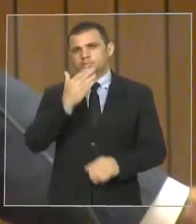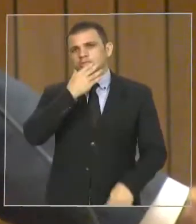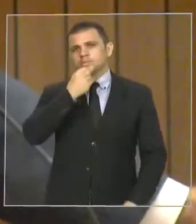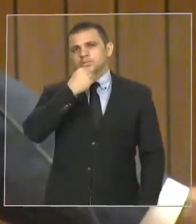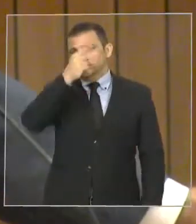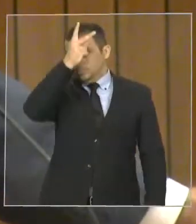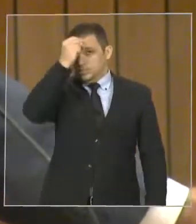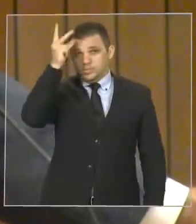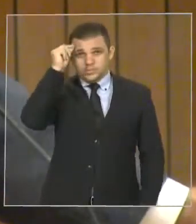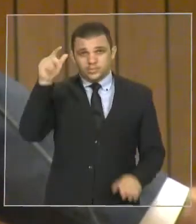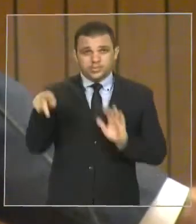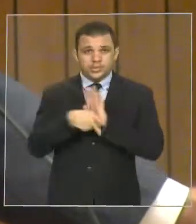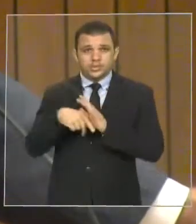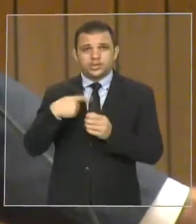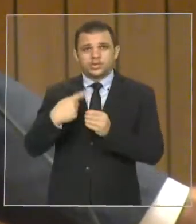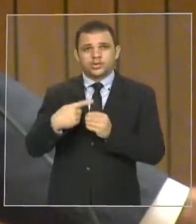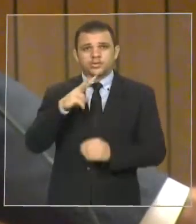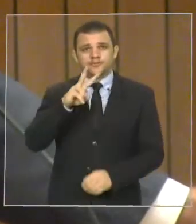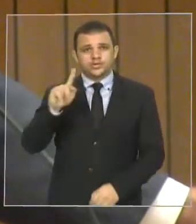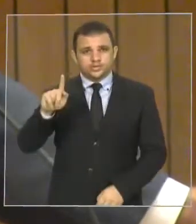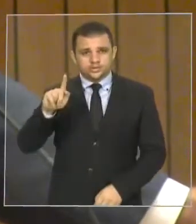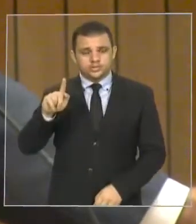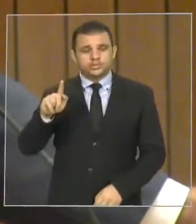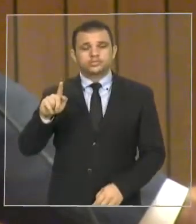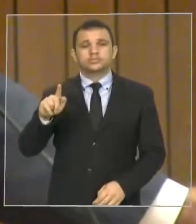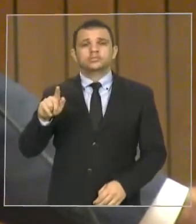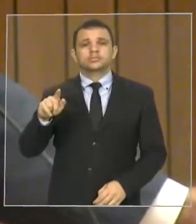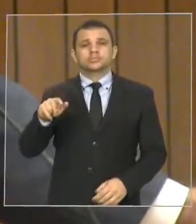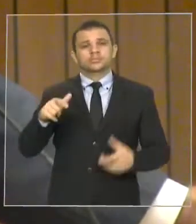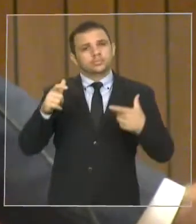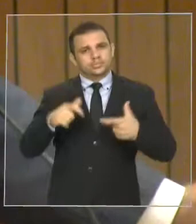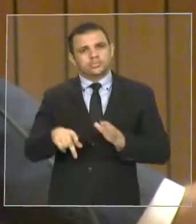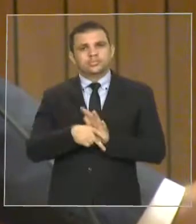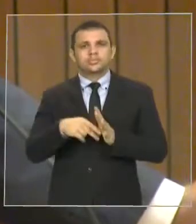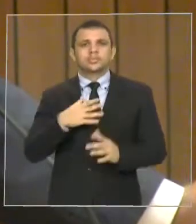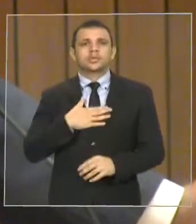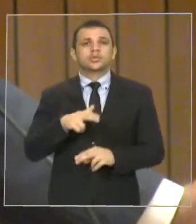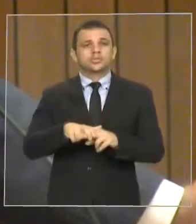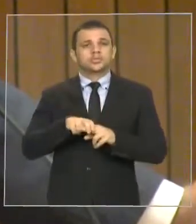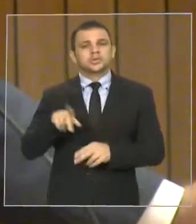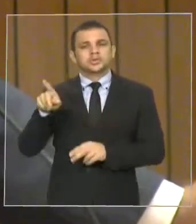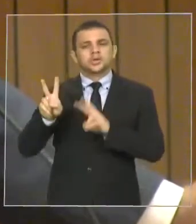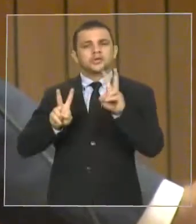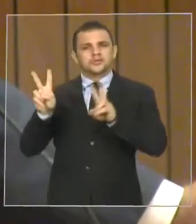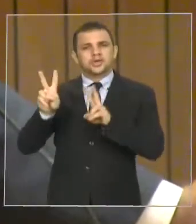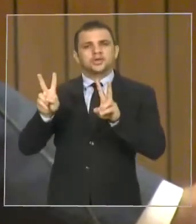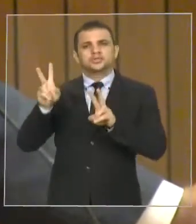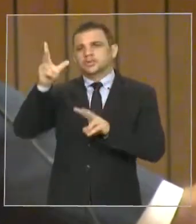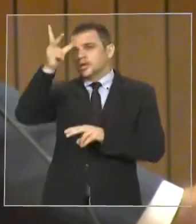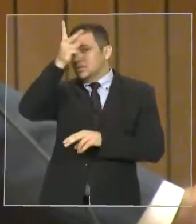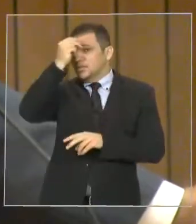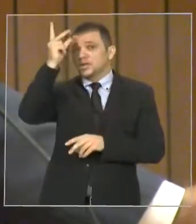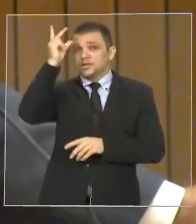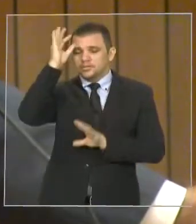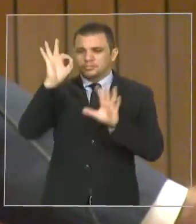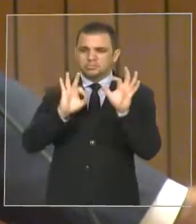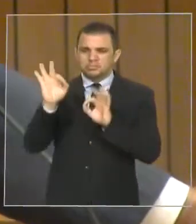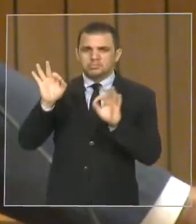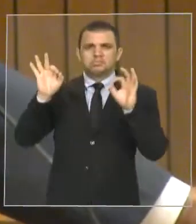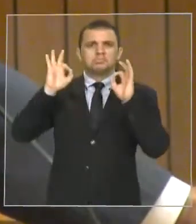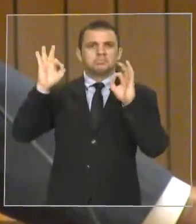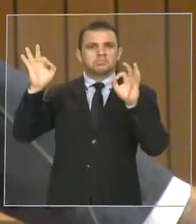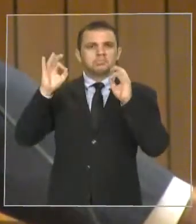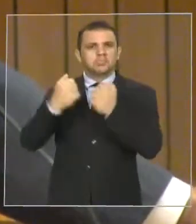grande da minha terra pelo imenso carnaval que foi feito vai de grande inclusive em vargem grande